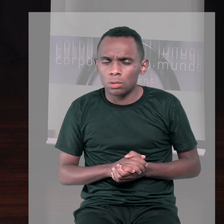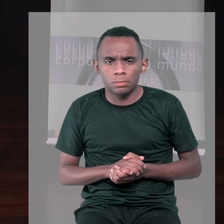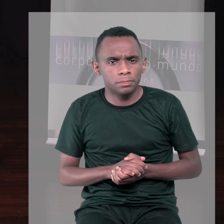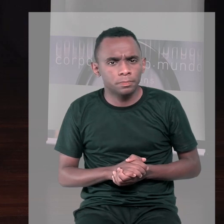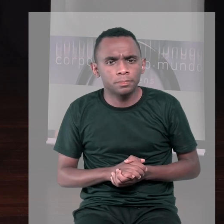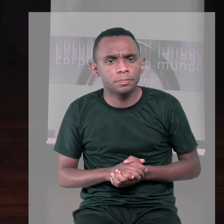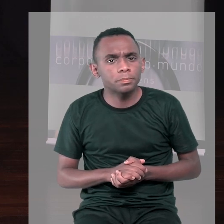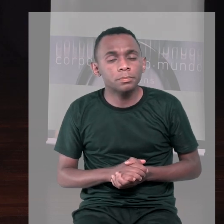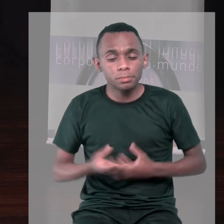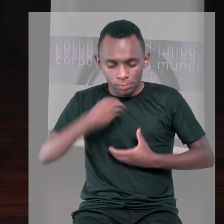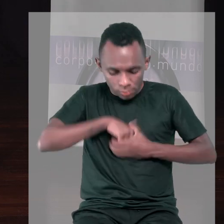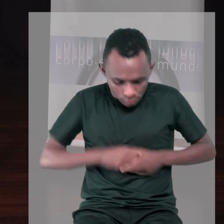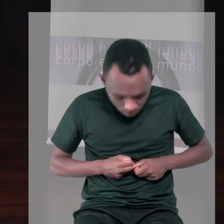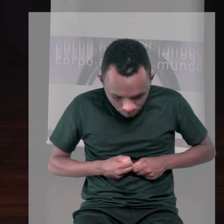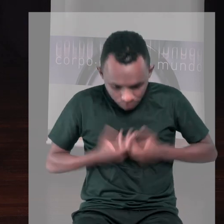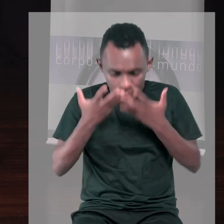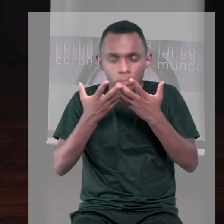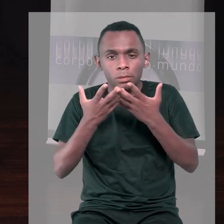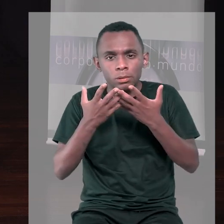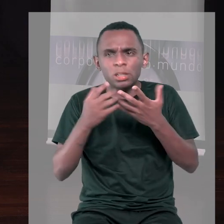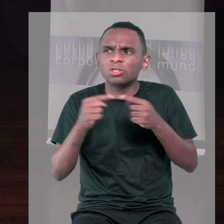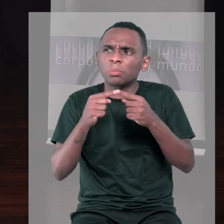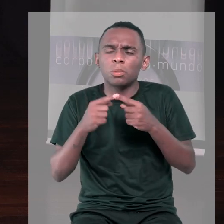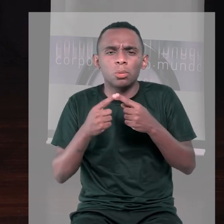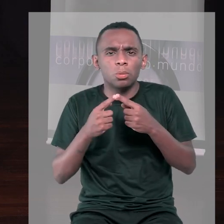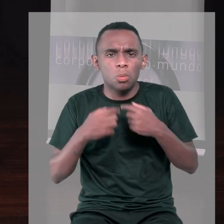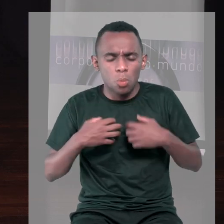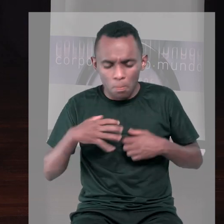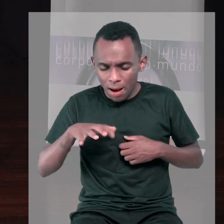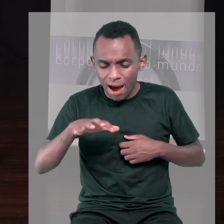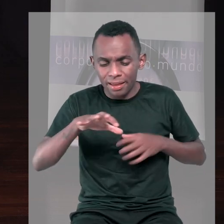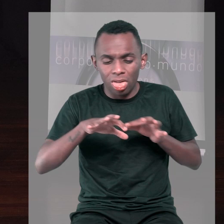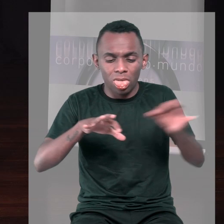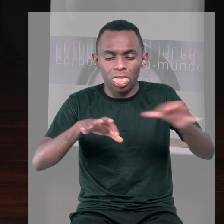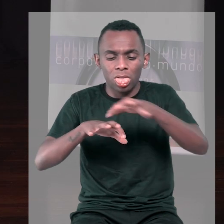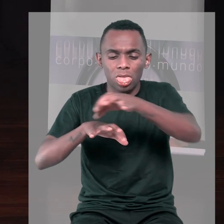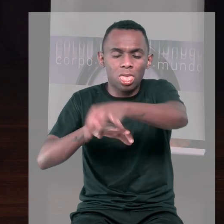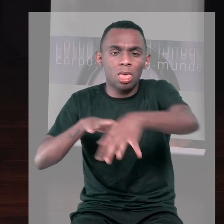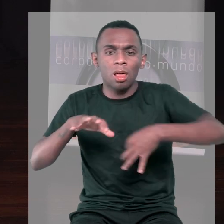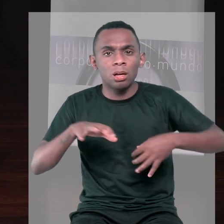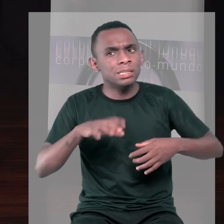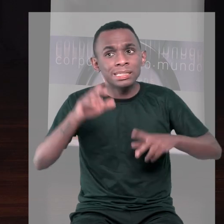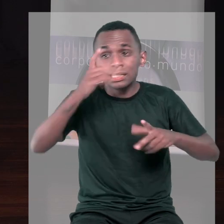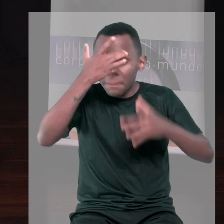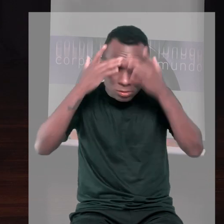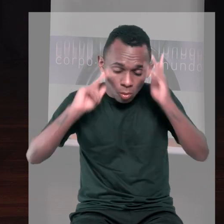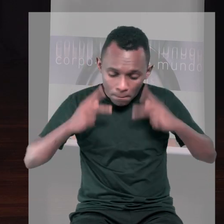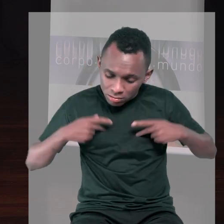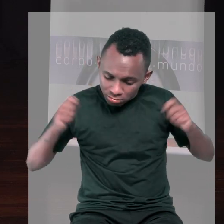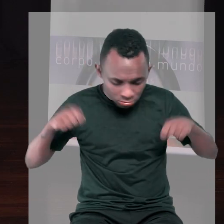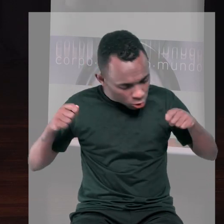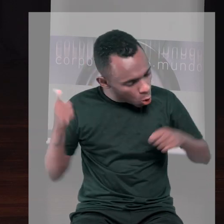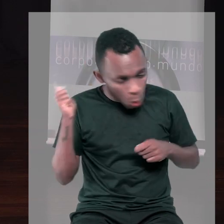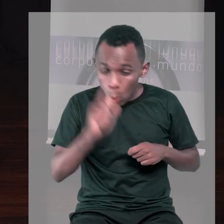da realidade. Ele é externo, quer dizer, ele é construído externamente. Então, para nós compreendermos algo